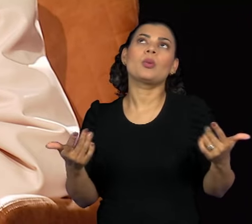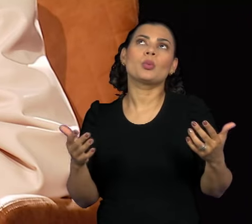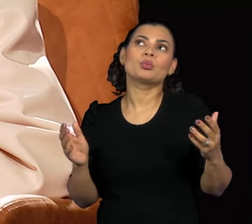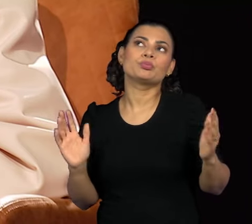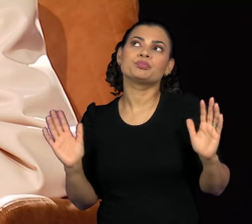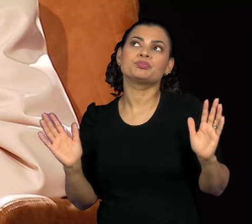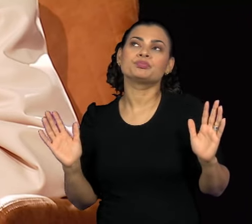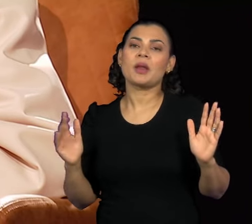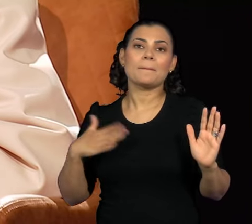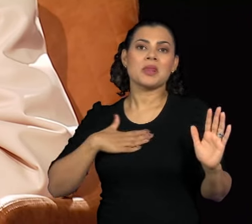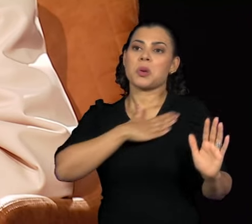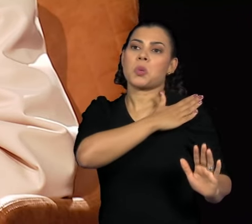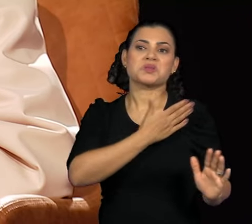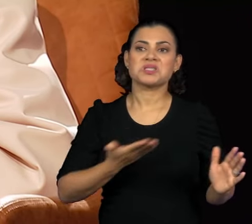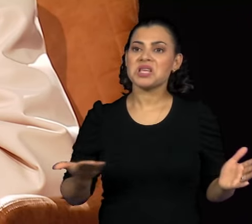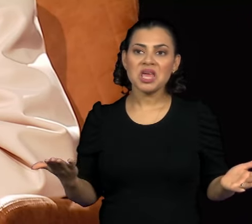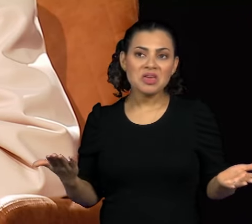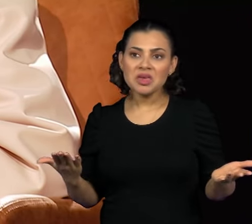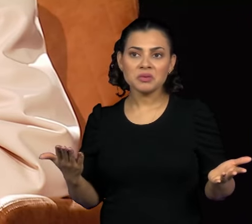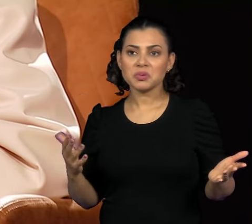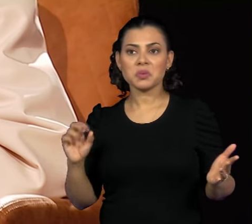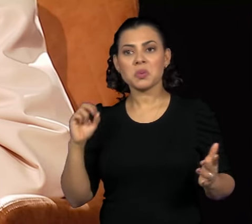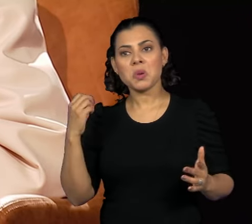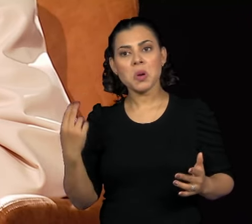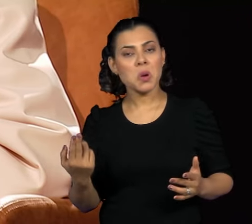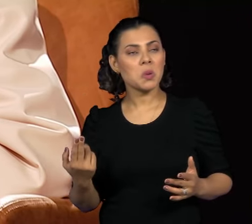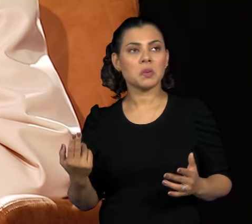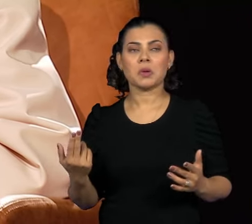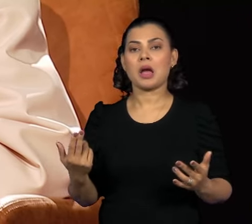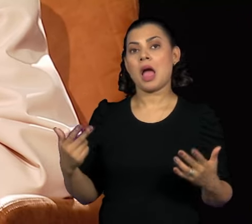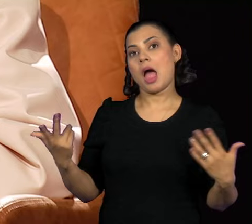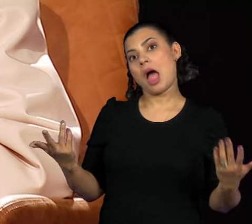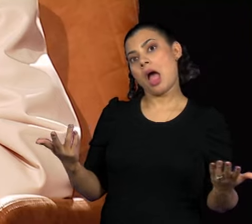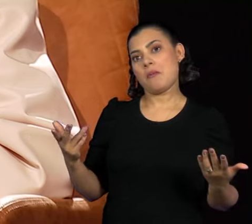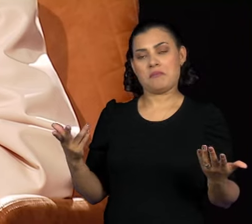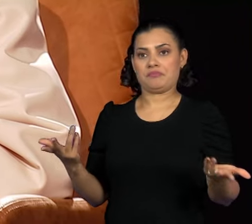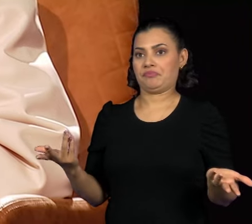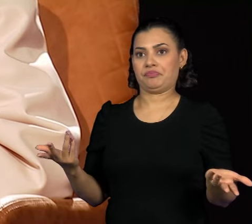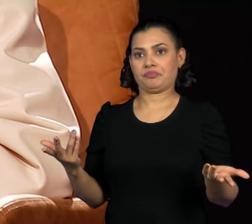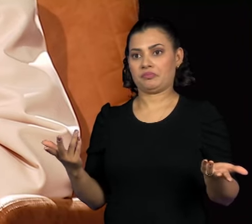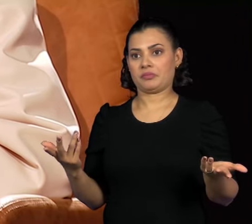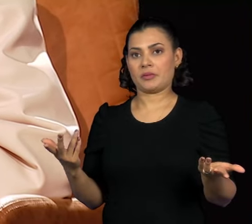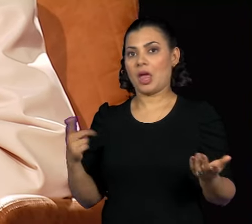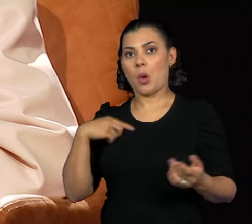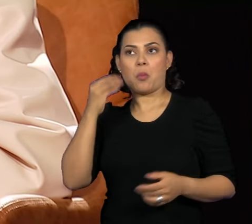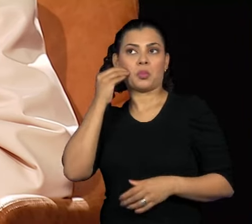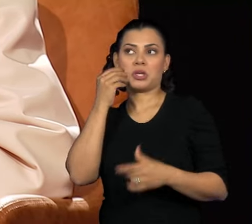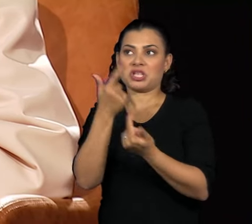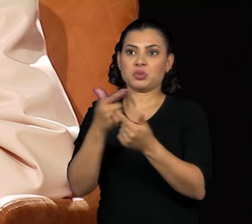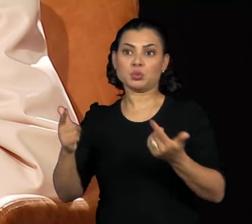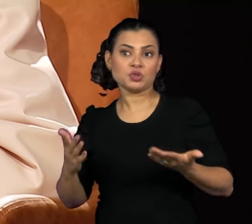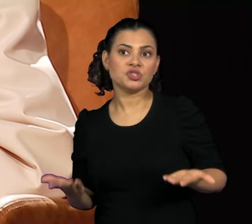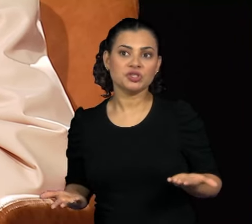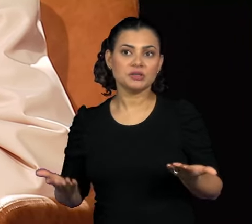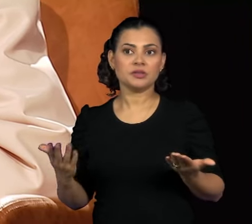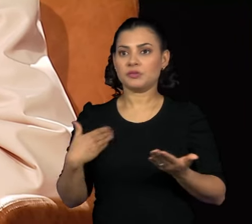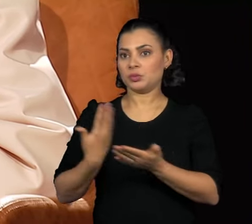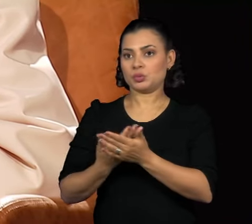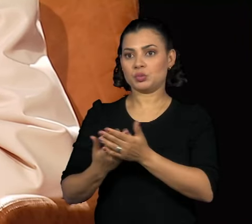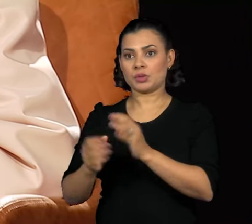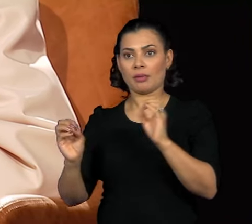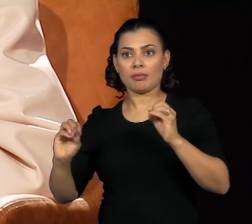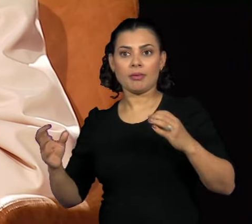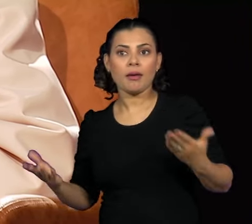nenhum preconceito, nem ficar assim, eu não tive oportunidade, eu não pude estudar, não